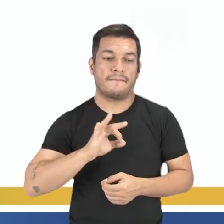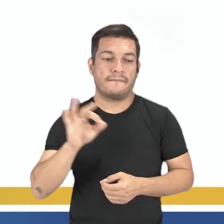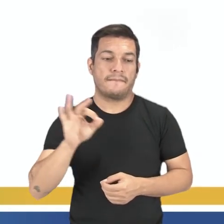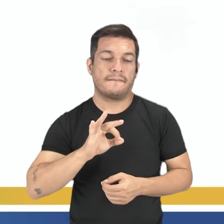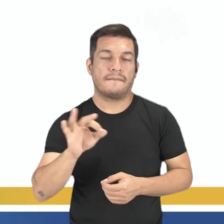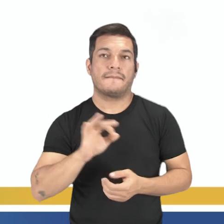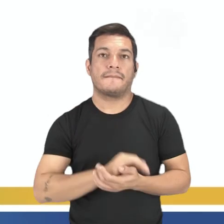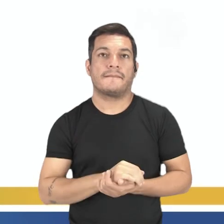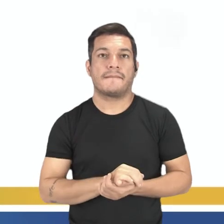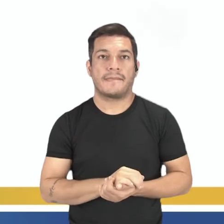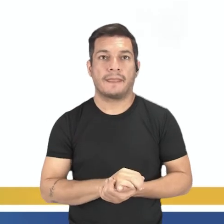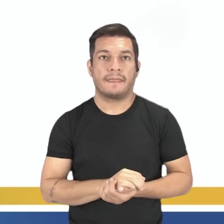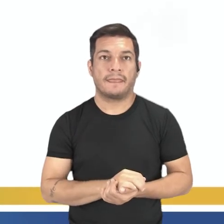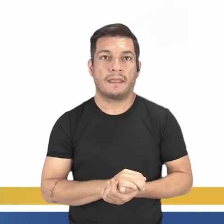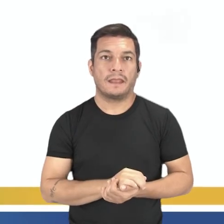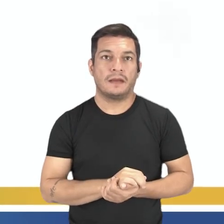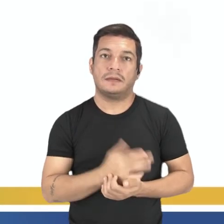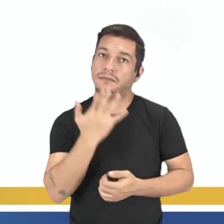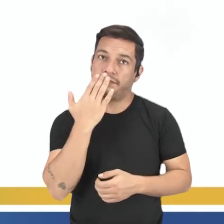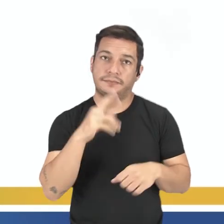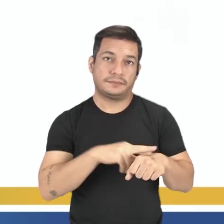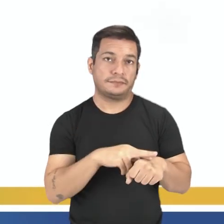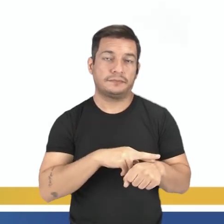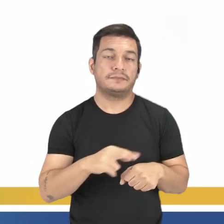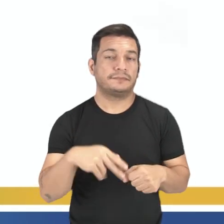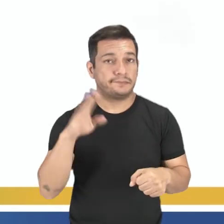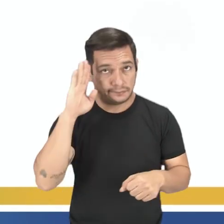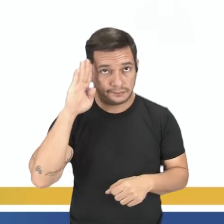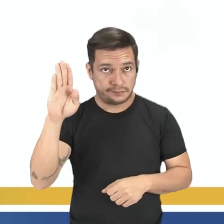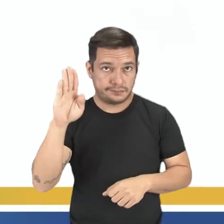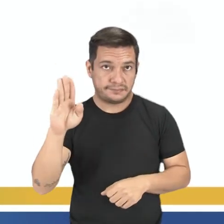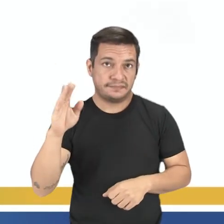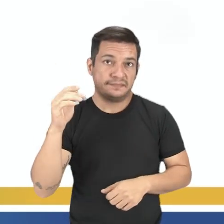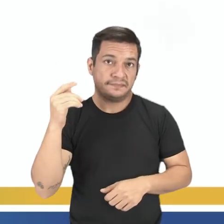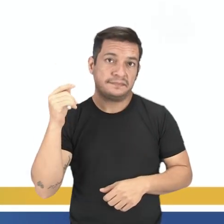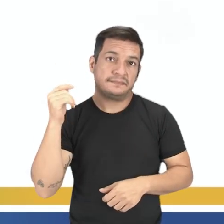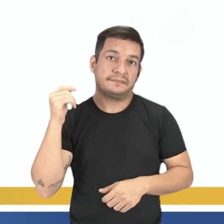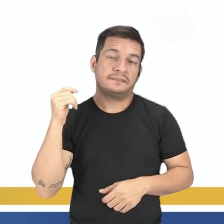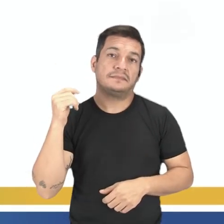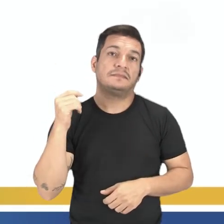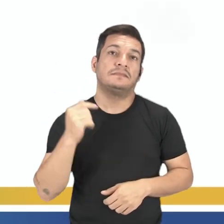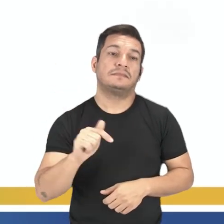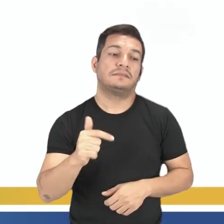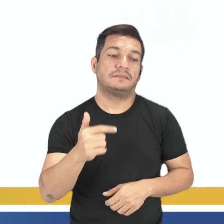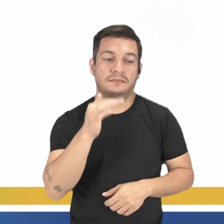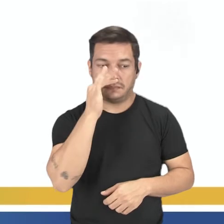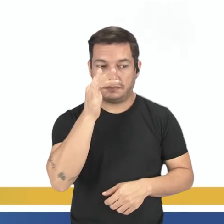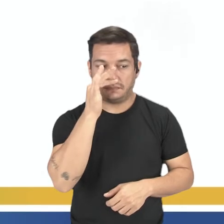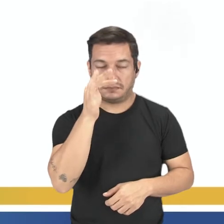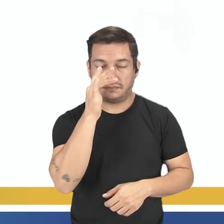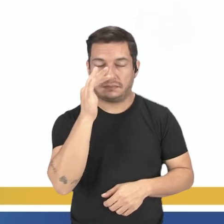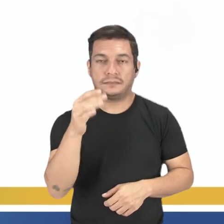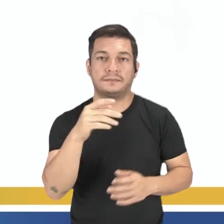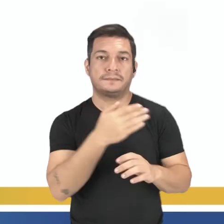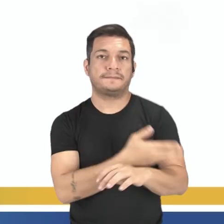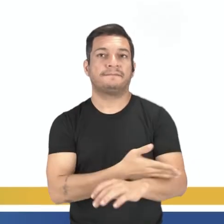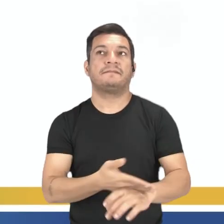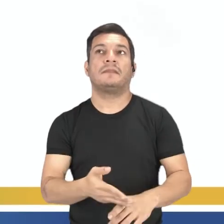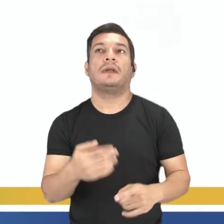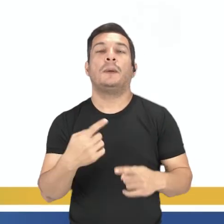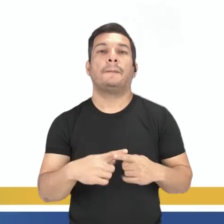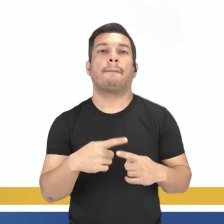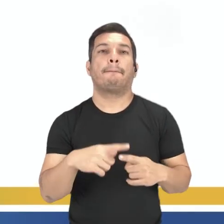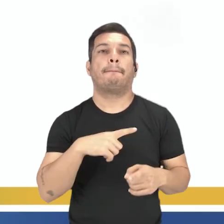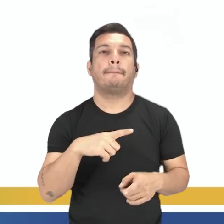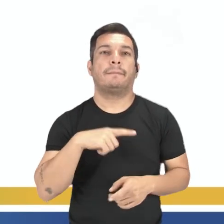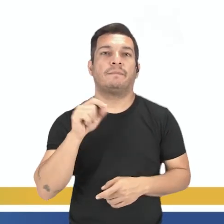heterozigoto, né? A cor roxa ainda era predominante e eu não tinha nenhuma flor branca. Por quê? Porque eu tive